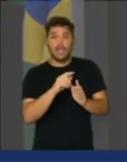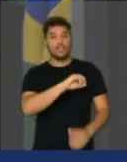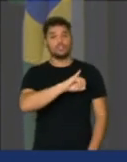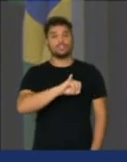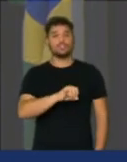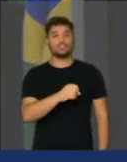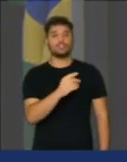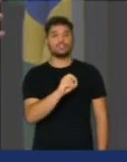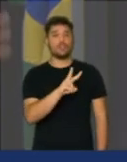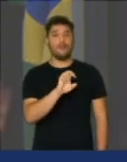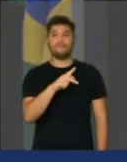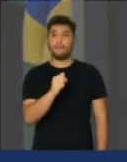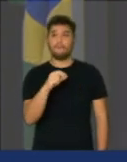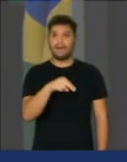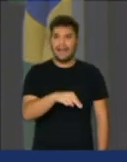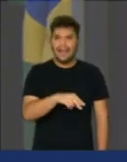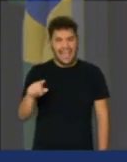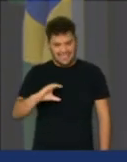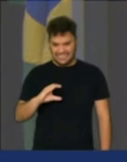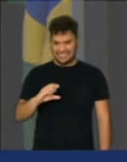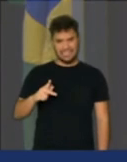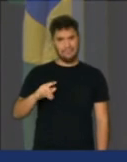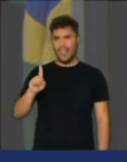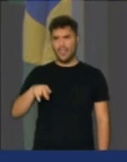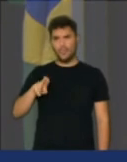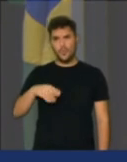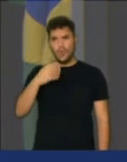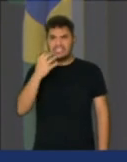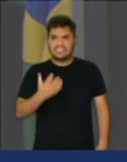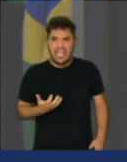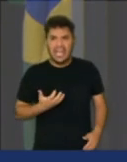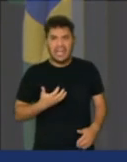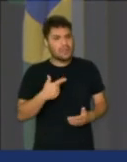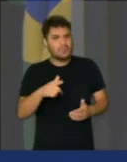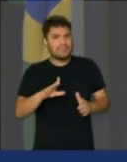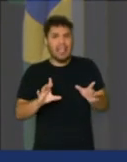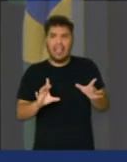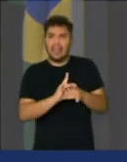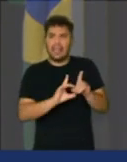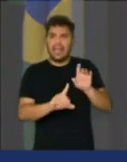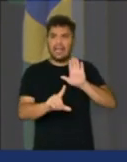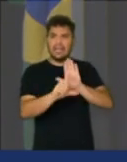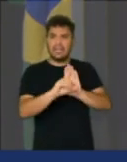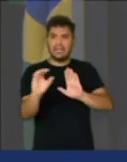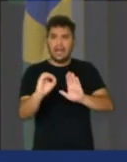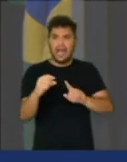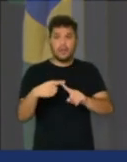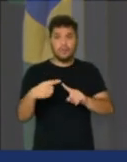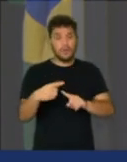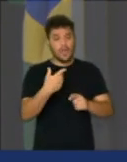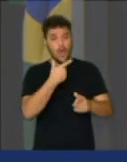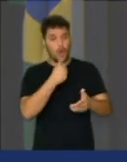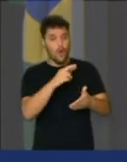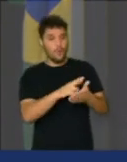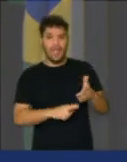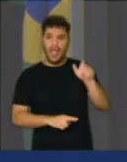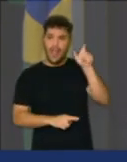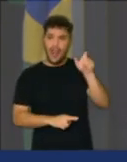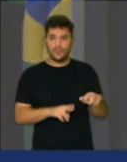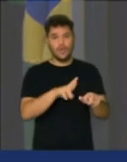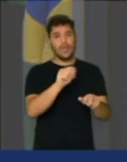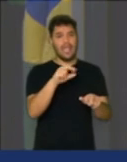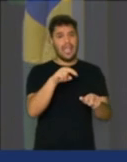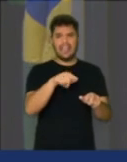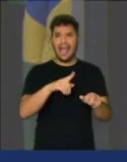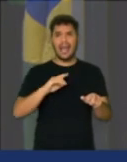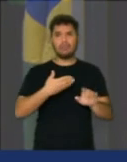no relatório. Essa CPI nunca foi séria, não tem nenhum embasamento. Ela não é séria desde que tem um relator como Renan Calheiros, mais sujo que pau